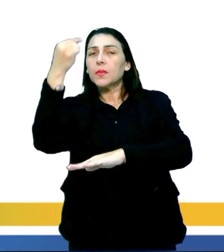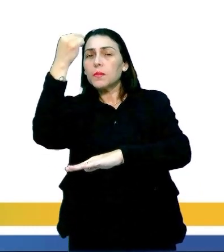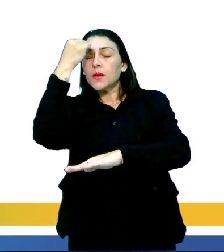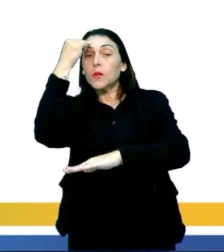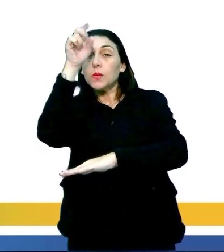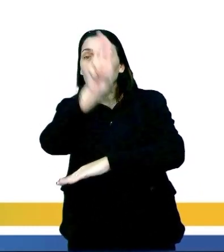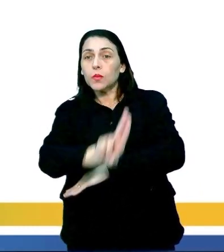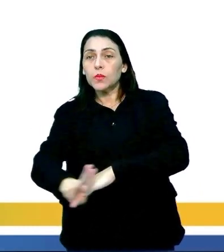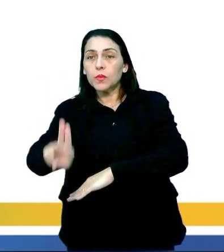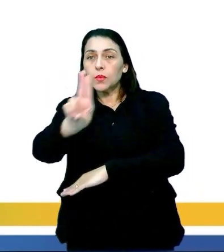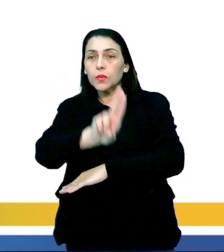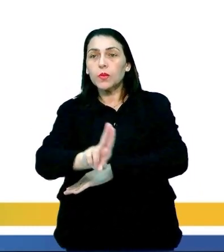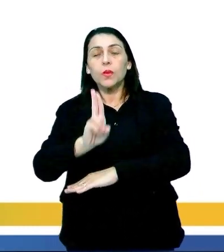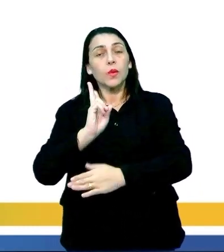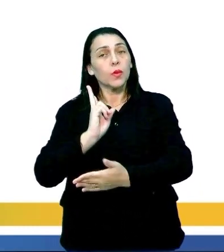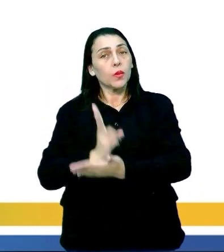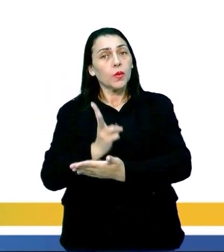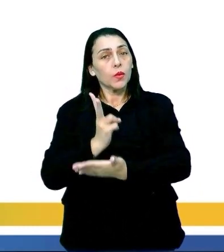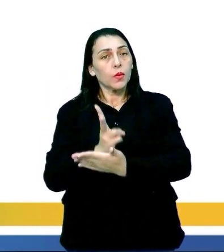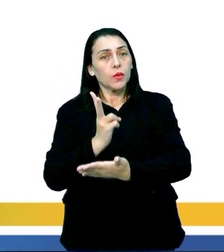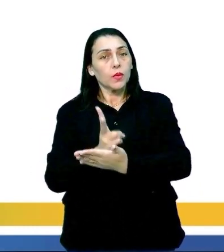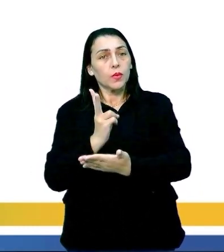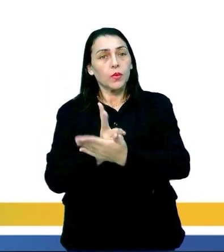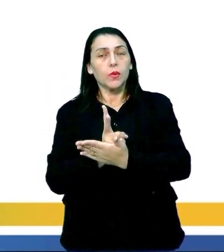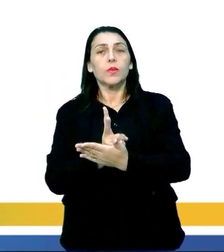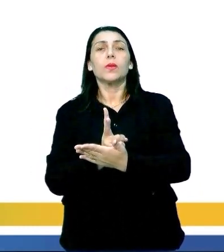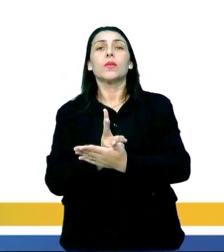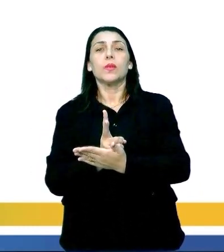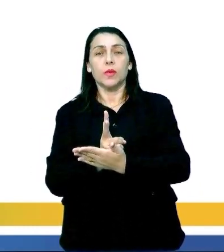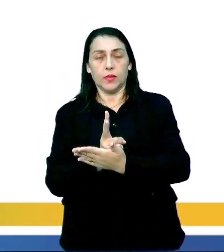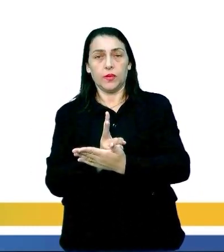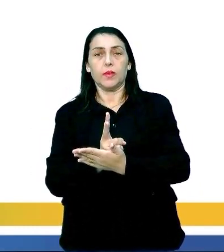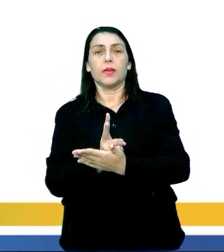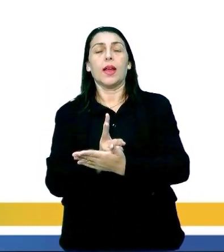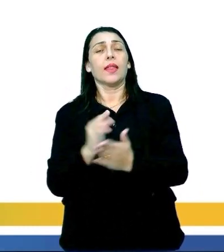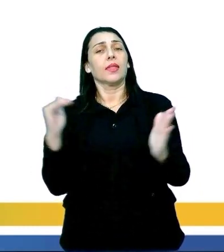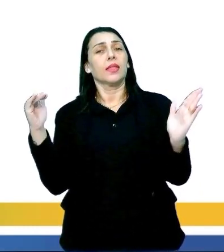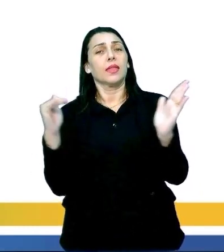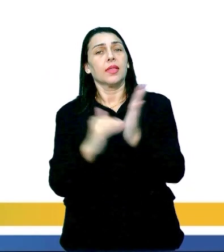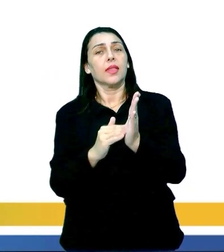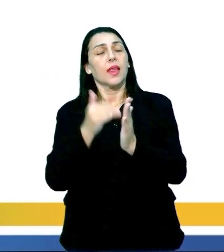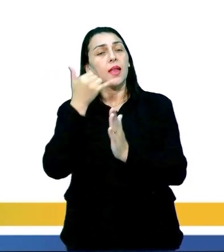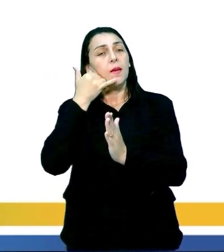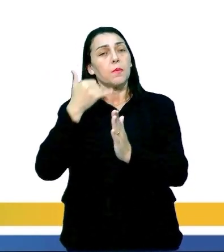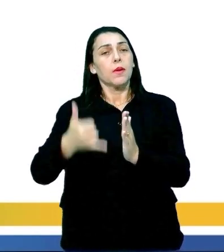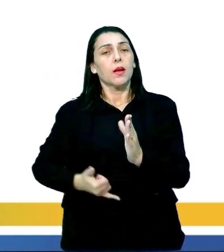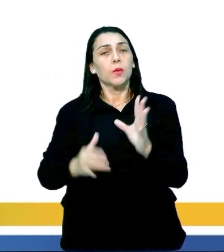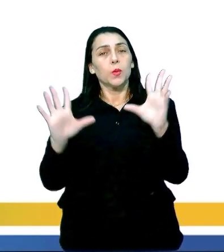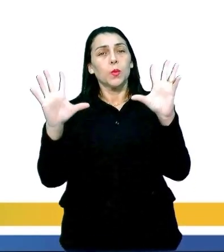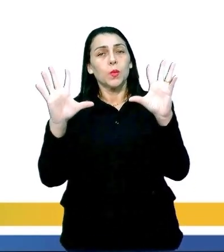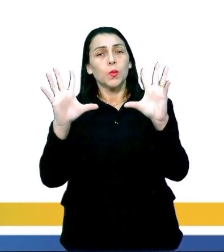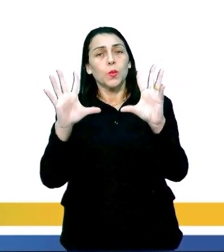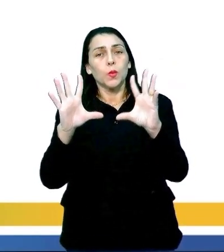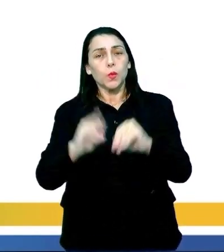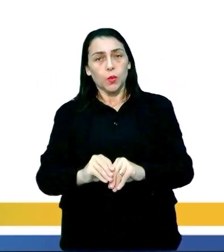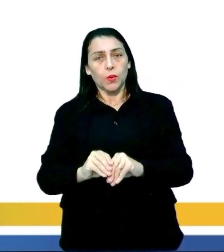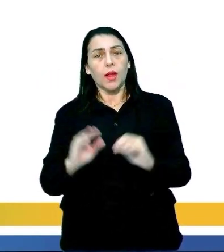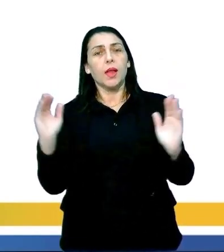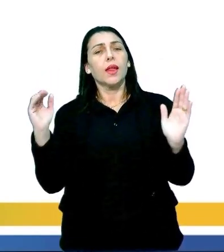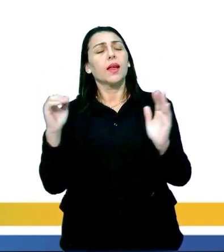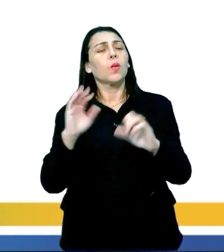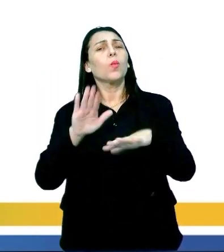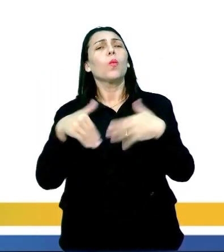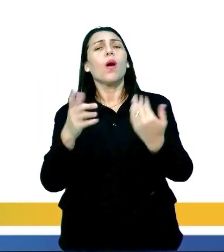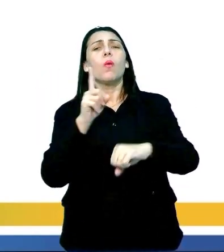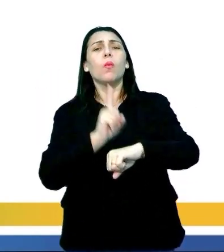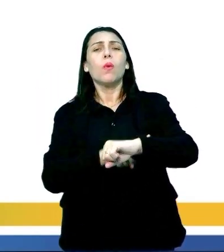o consumo, tá, manteve o padrão até a bateria se esgotar, a que